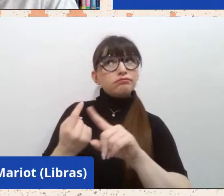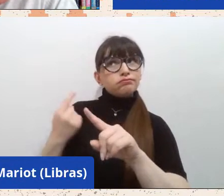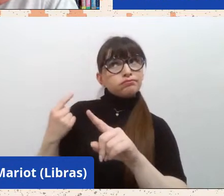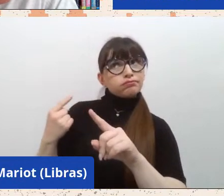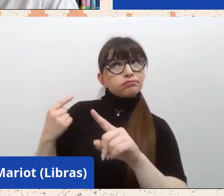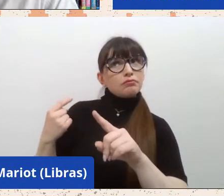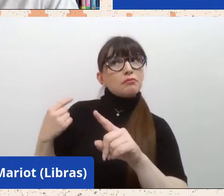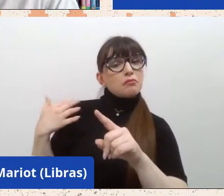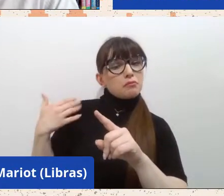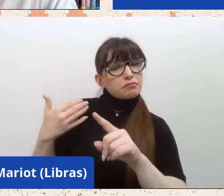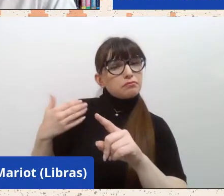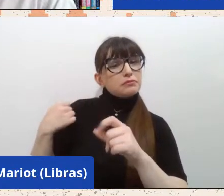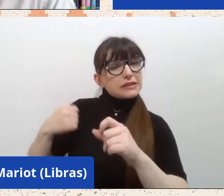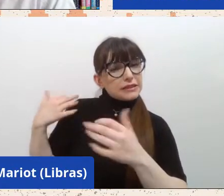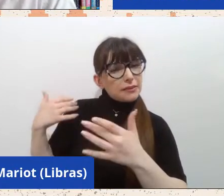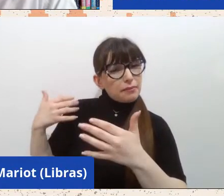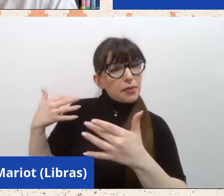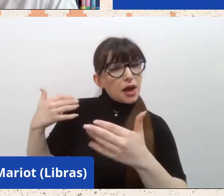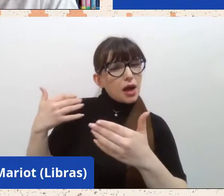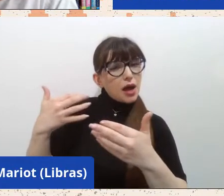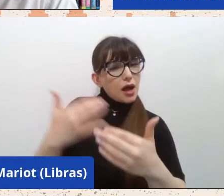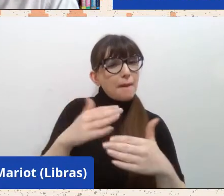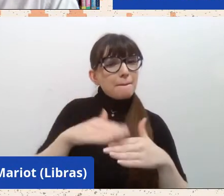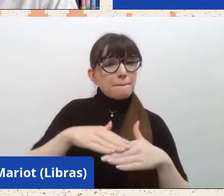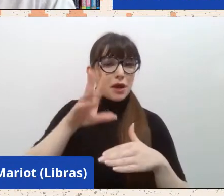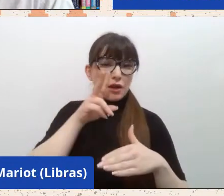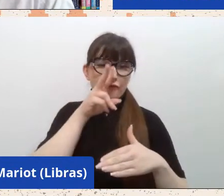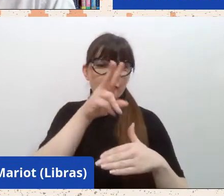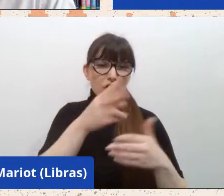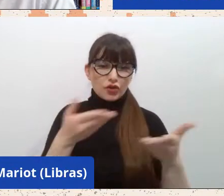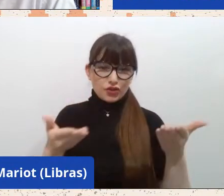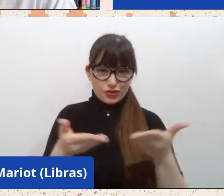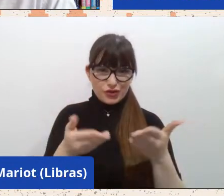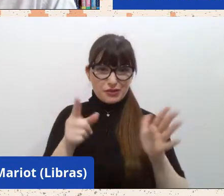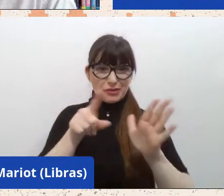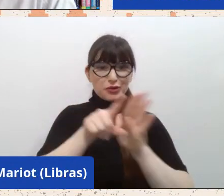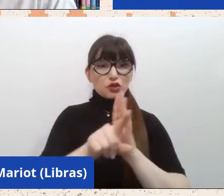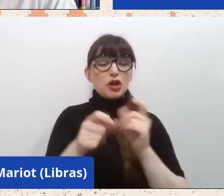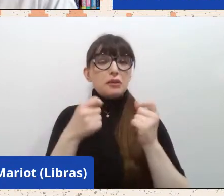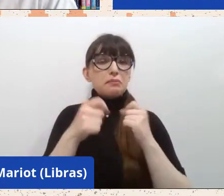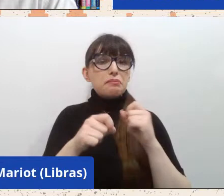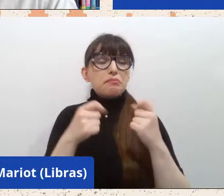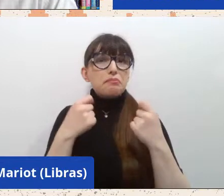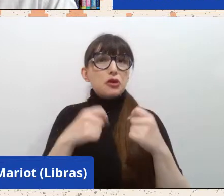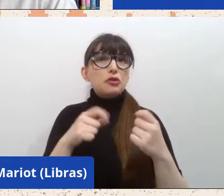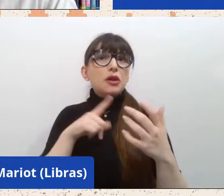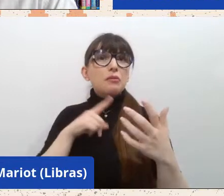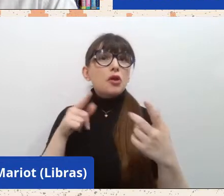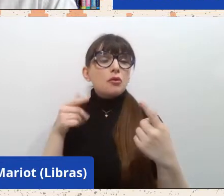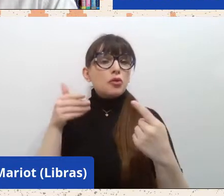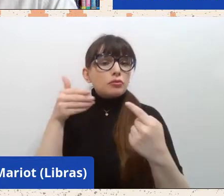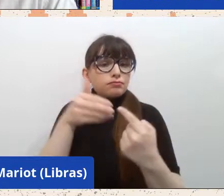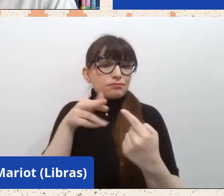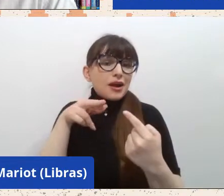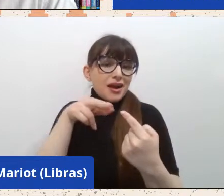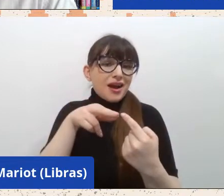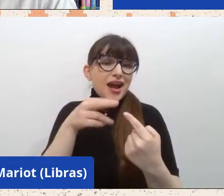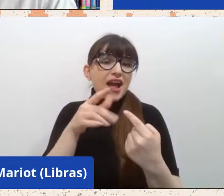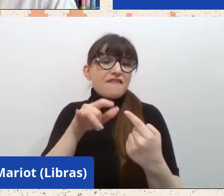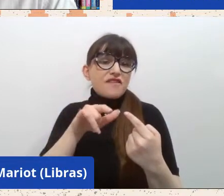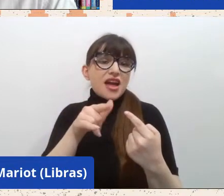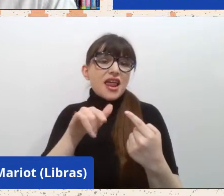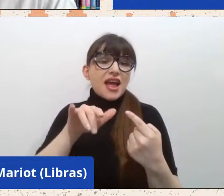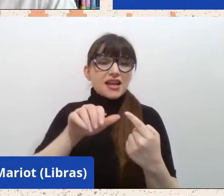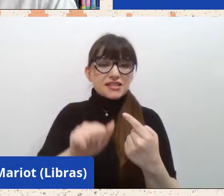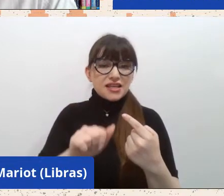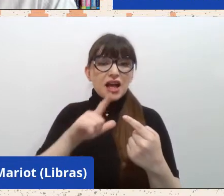E para a pessoa que pergunta sobre referências, no portal da ANPEd, na página da